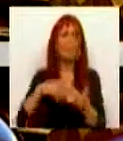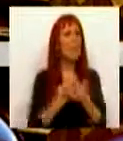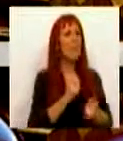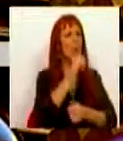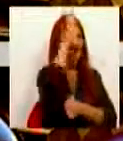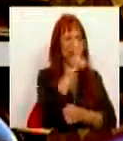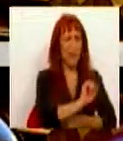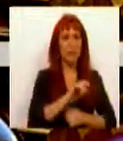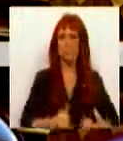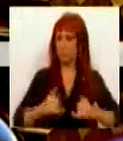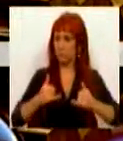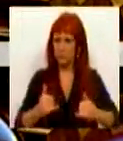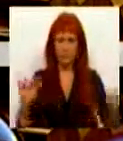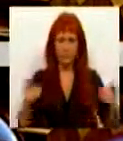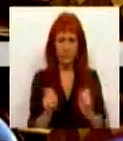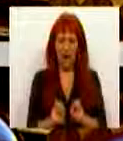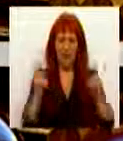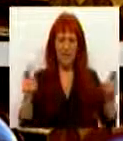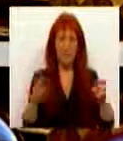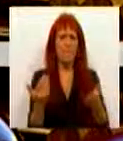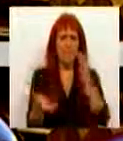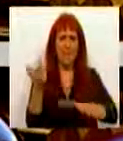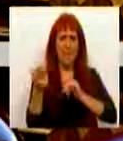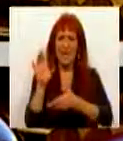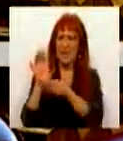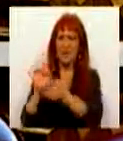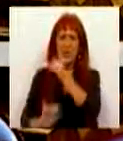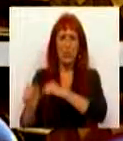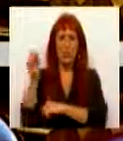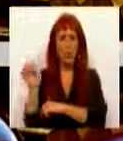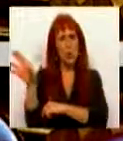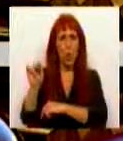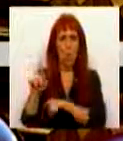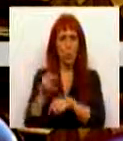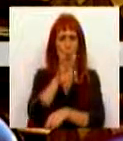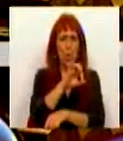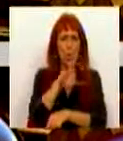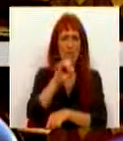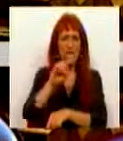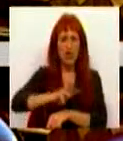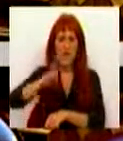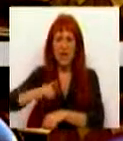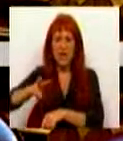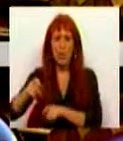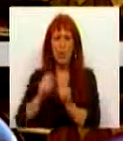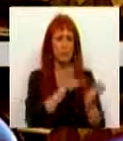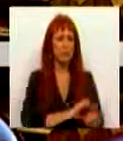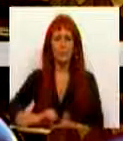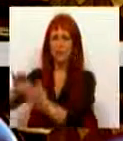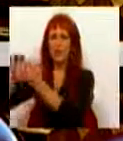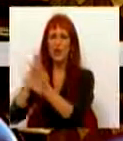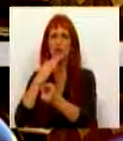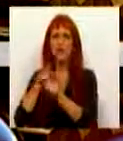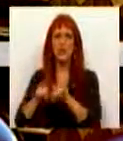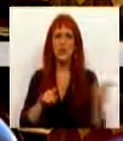Estado. Logo a seguir, aumentou-se ainda mais o capital do novo banco em 800 milhões de euros com a transferência do